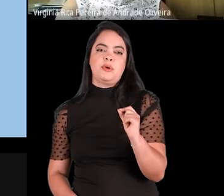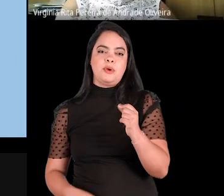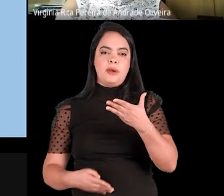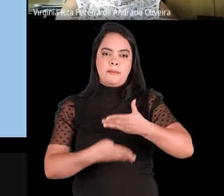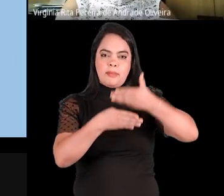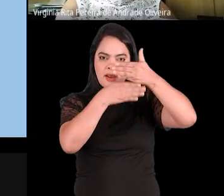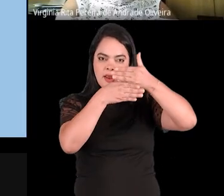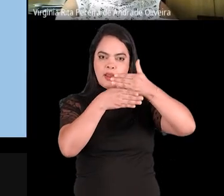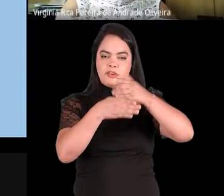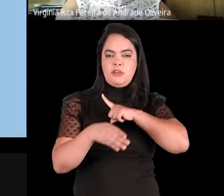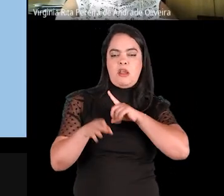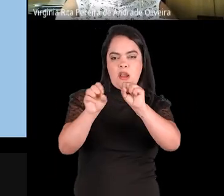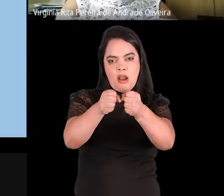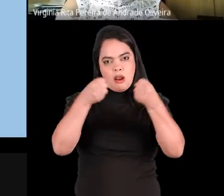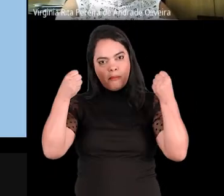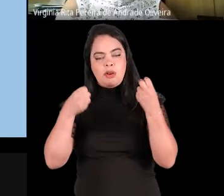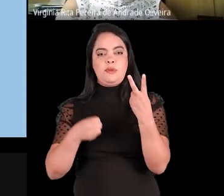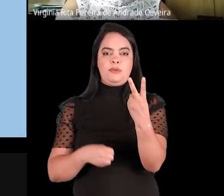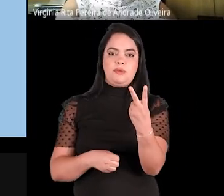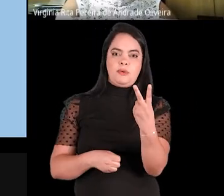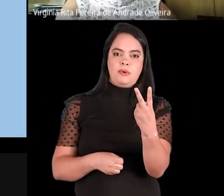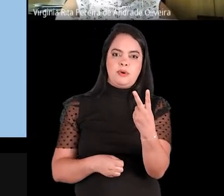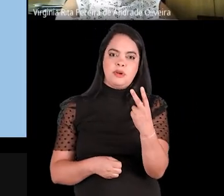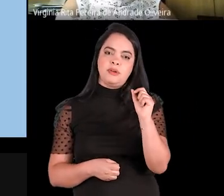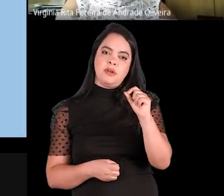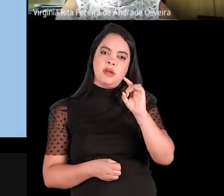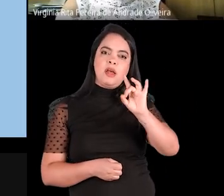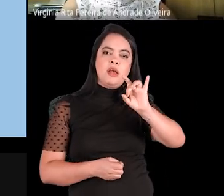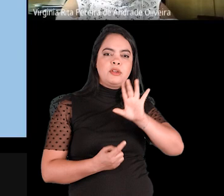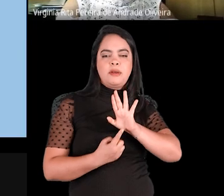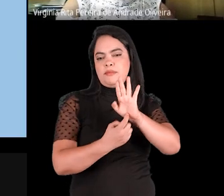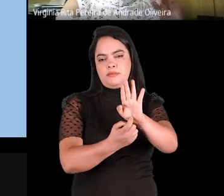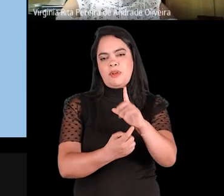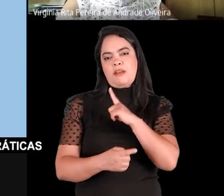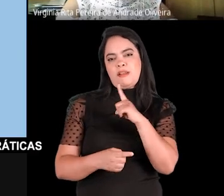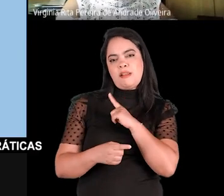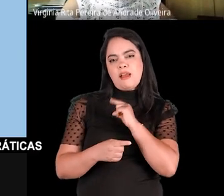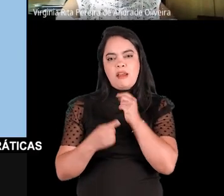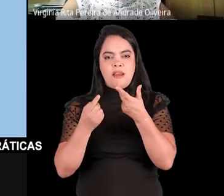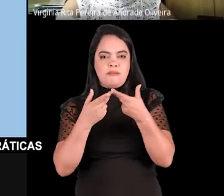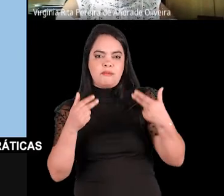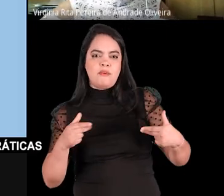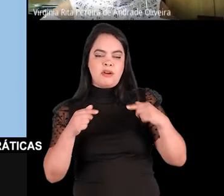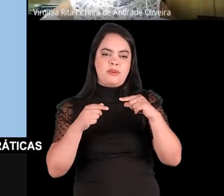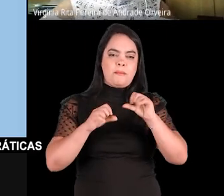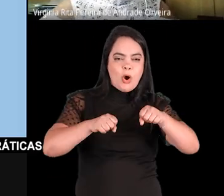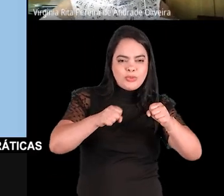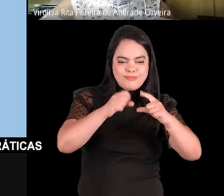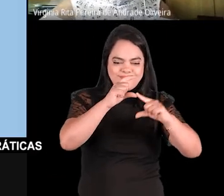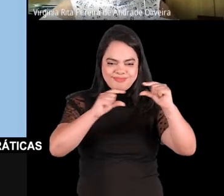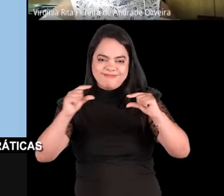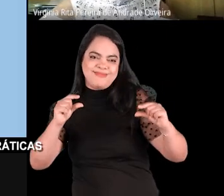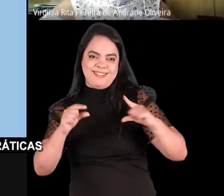dois armários e esses dois armários são, na verdade, expositores, então tem várias miniaturas de moto aqui atrás de mim.